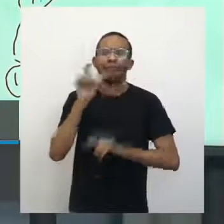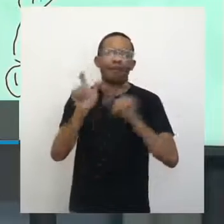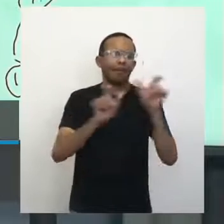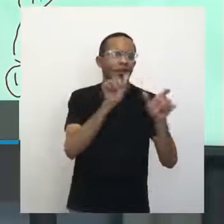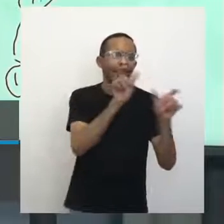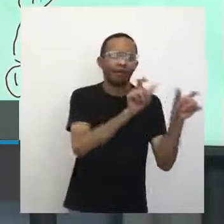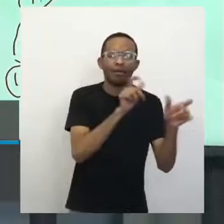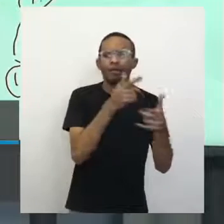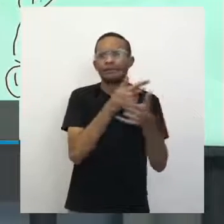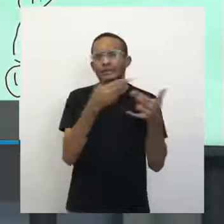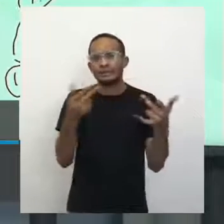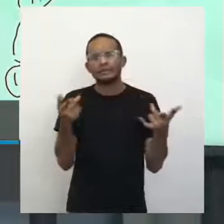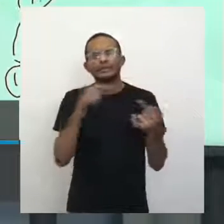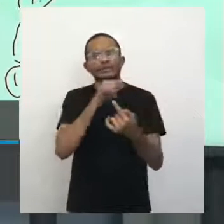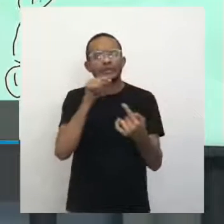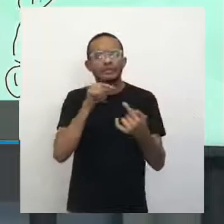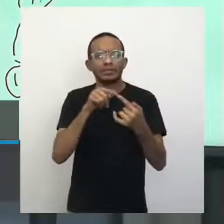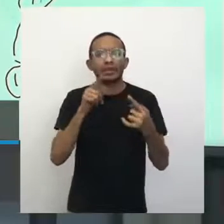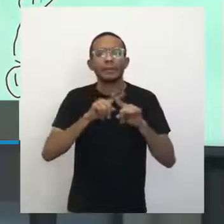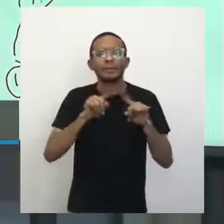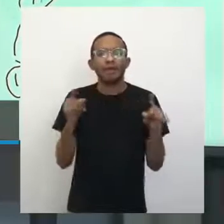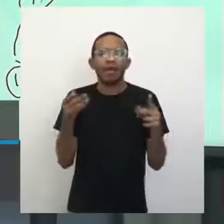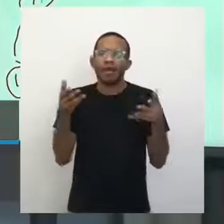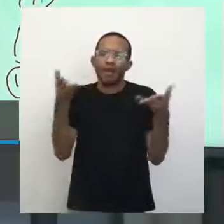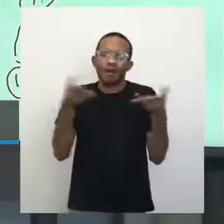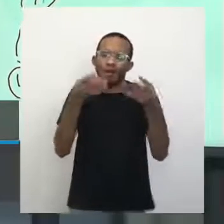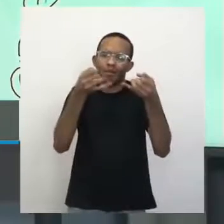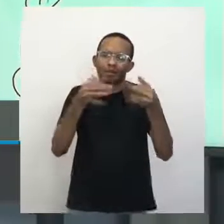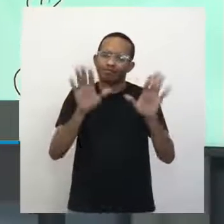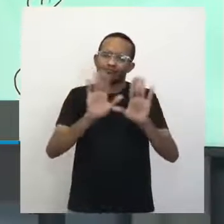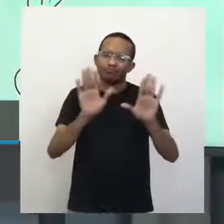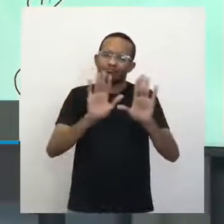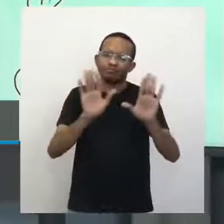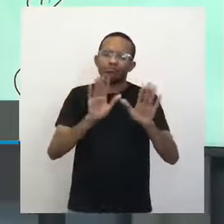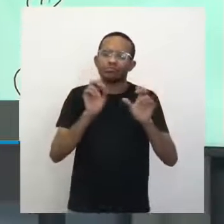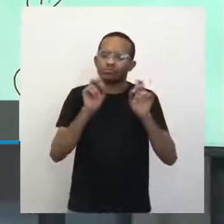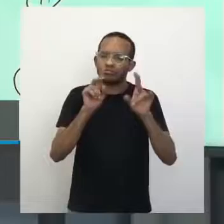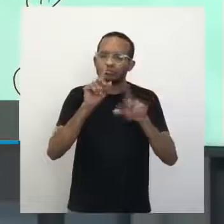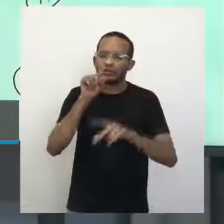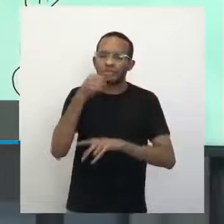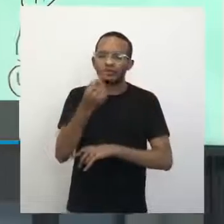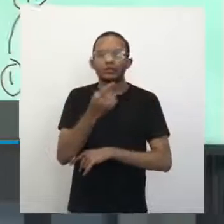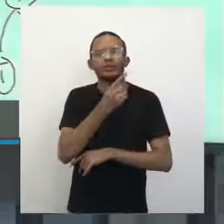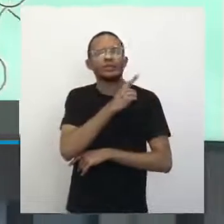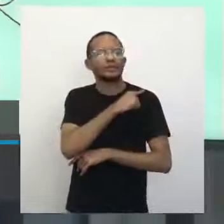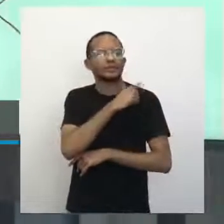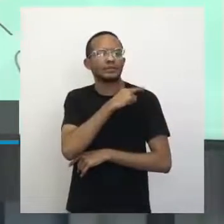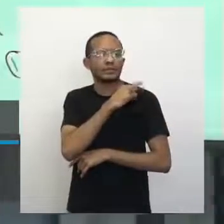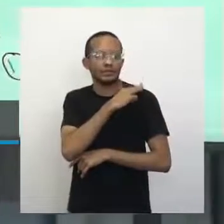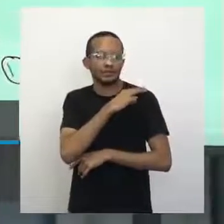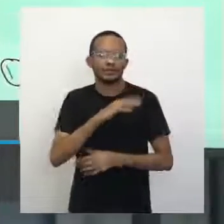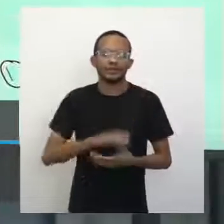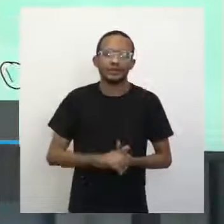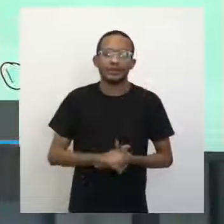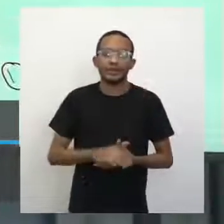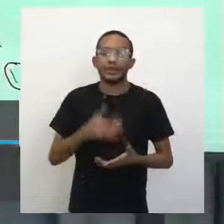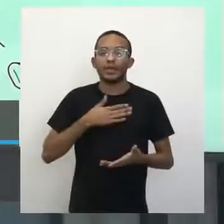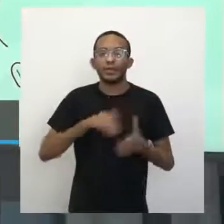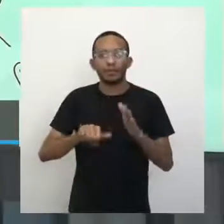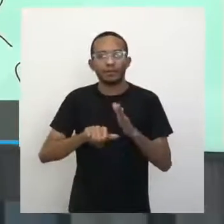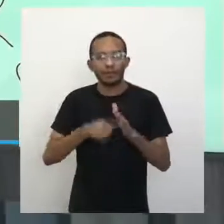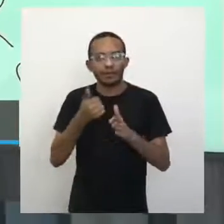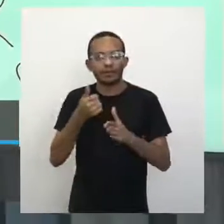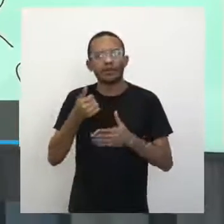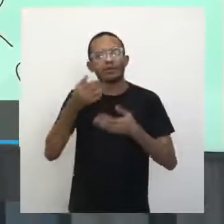esse, né? Agora a gente não vai entrar nesses detalhezinhos, tá bom? Isso era a primeira coisa que eu precisava que